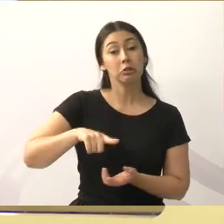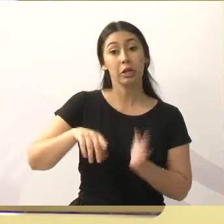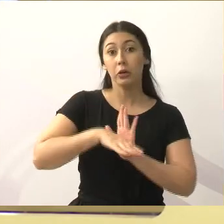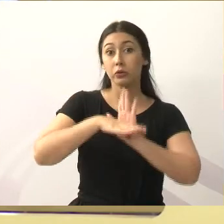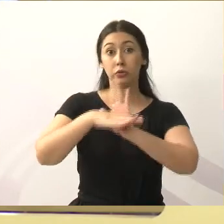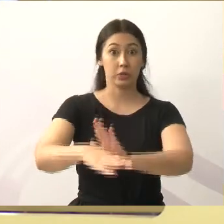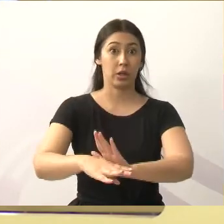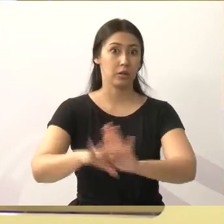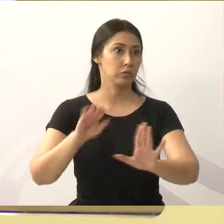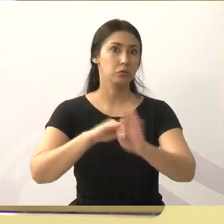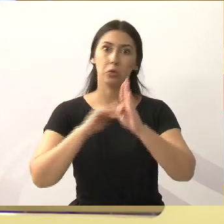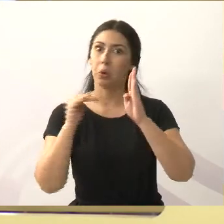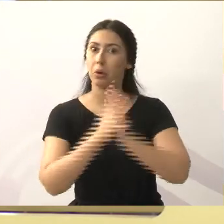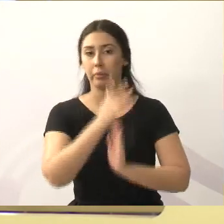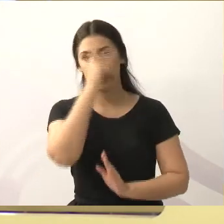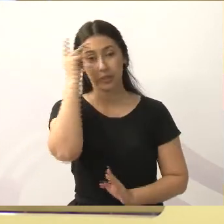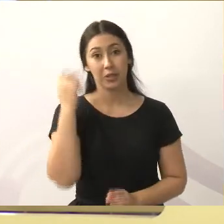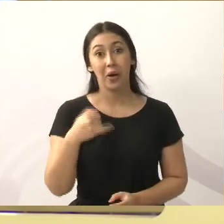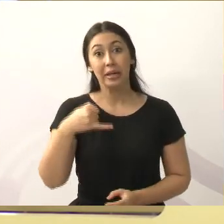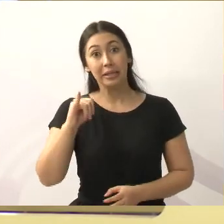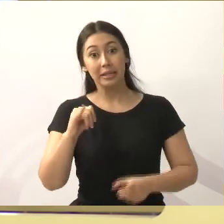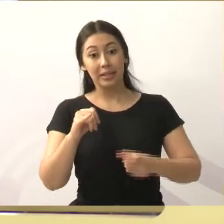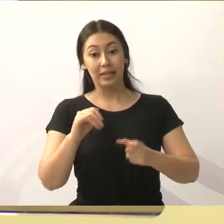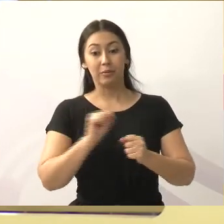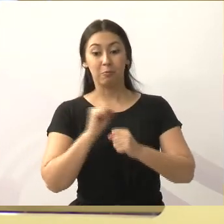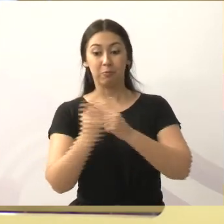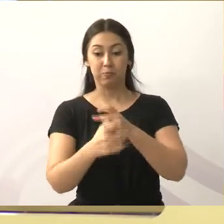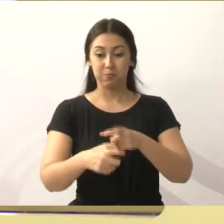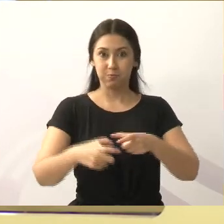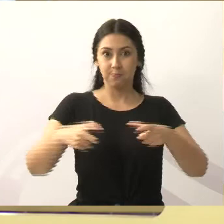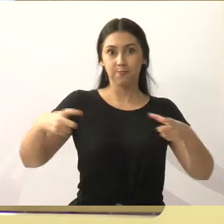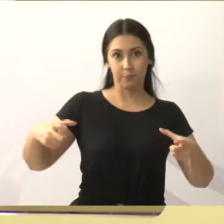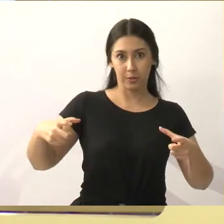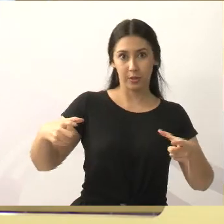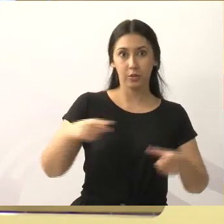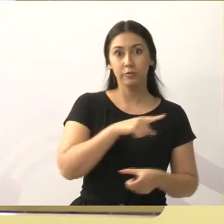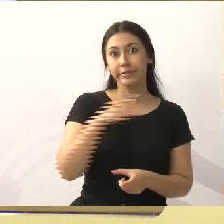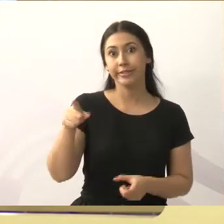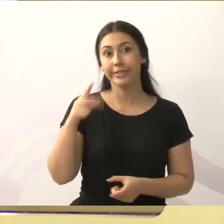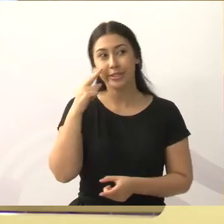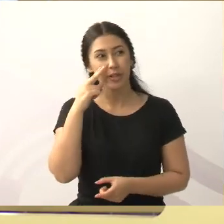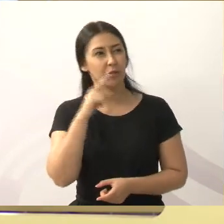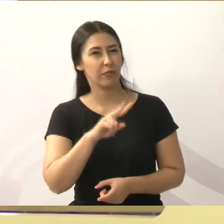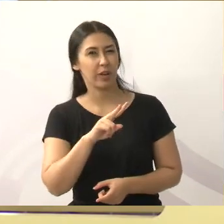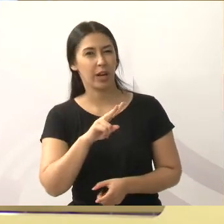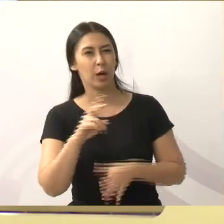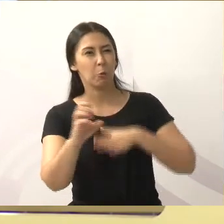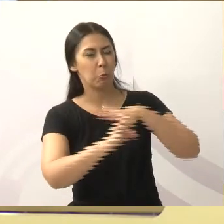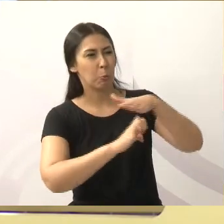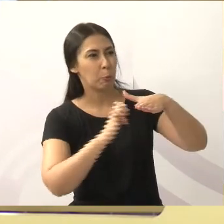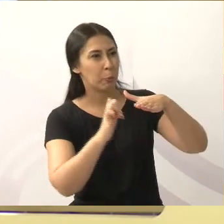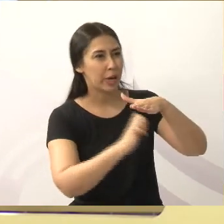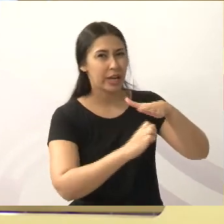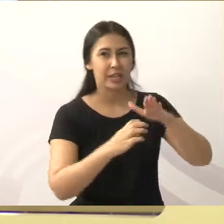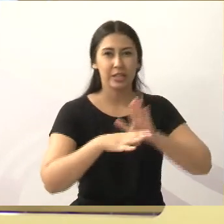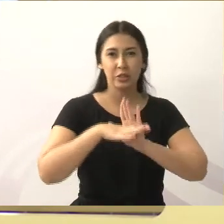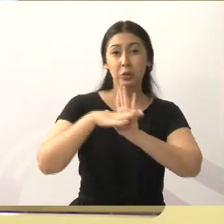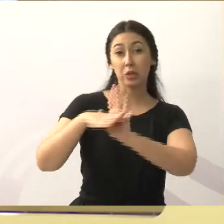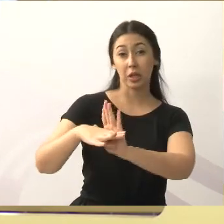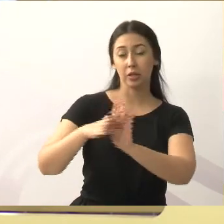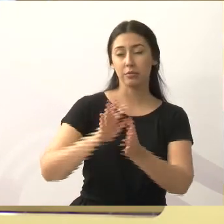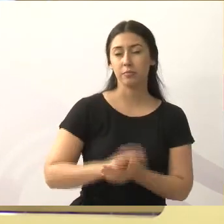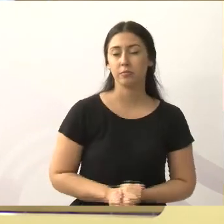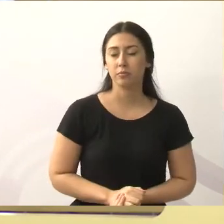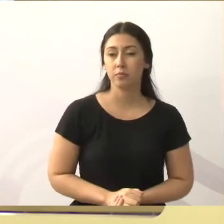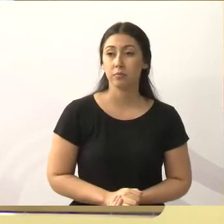se aumentar o número de infectados. E vocês estão vendo aí as fábricas estão se desdobrando. Pois não, vereador Fábio? Vereador